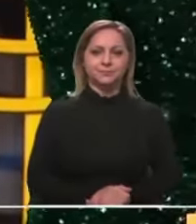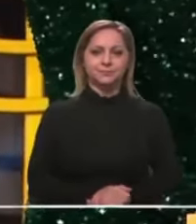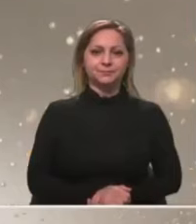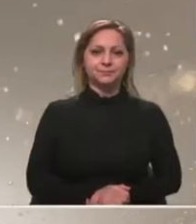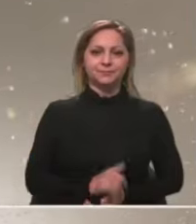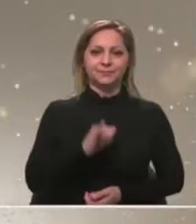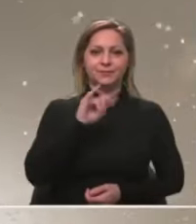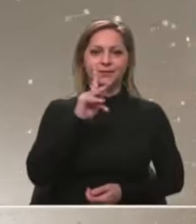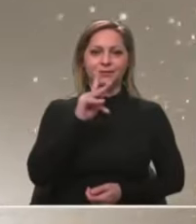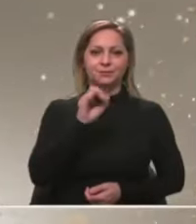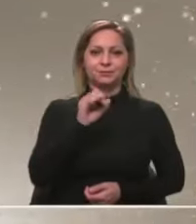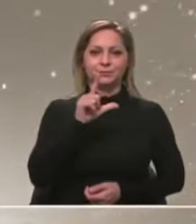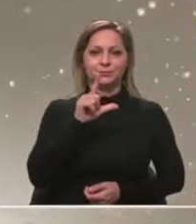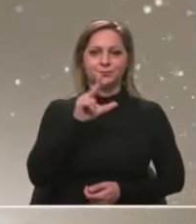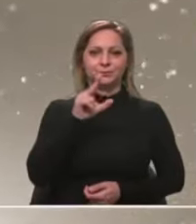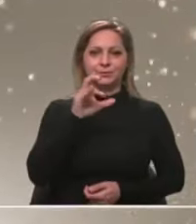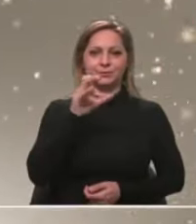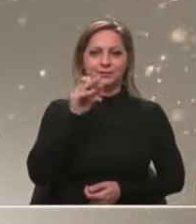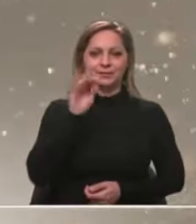Ivo Lucas.